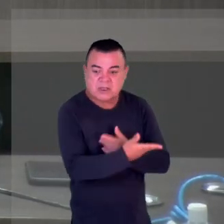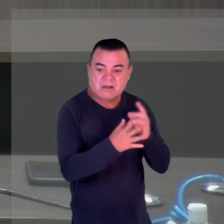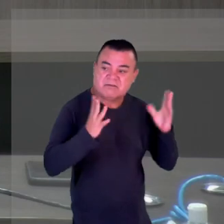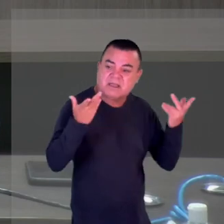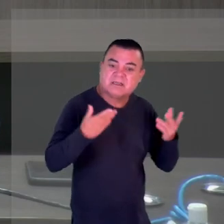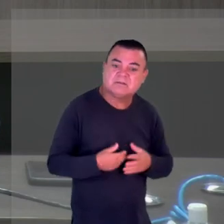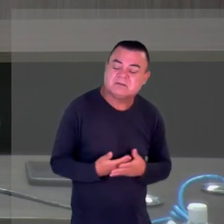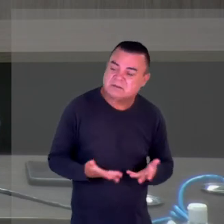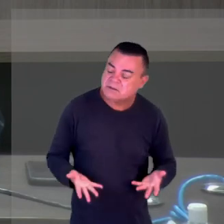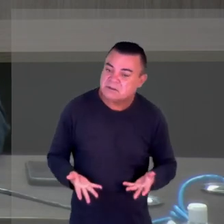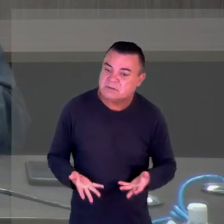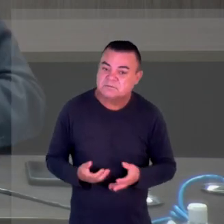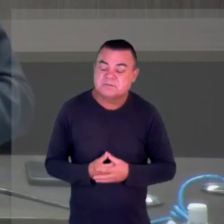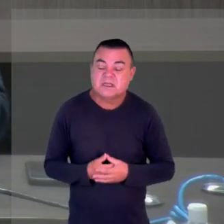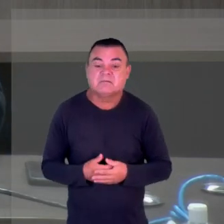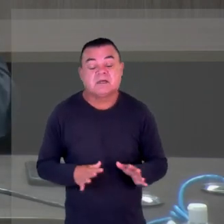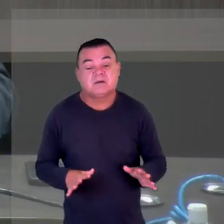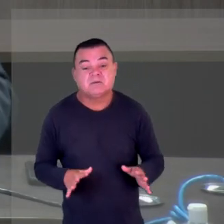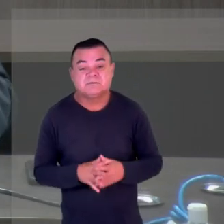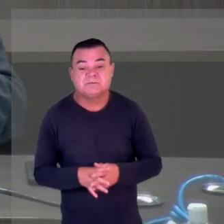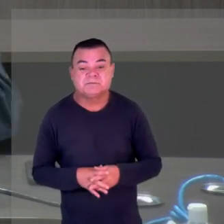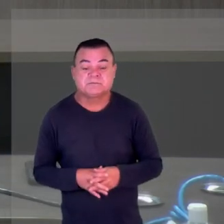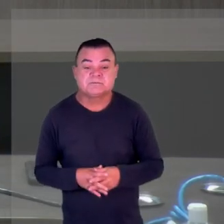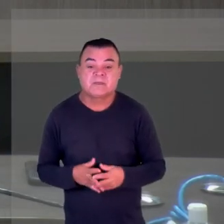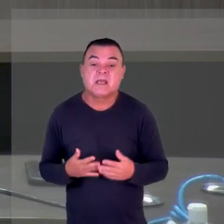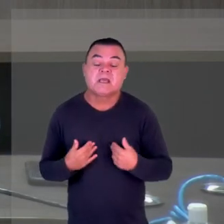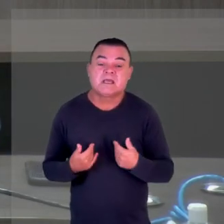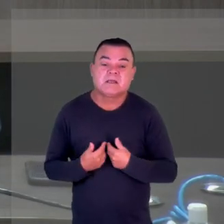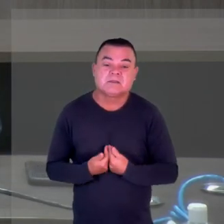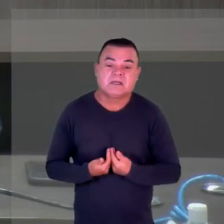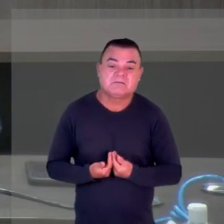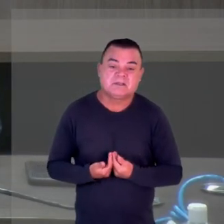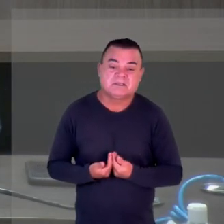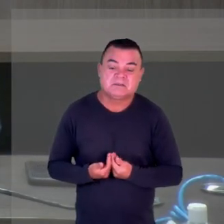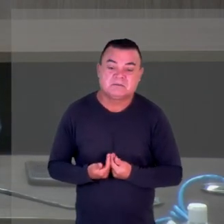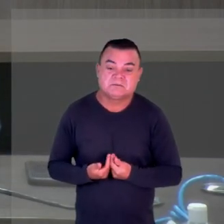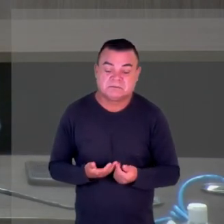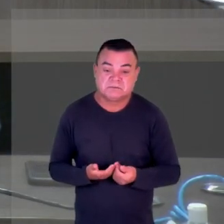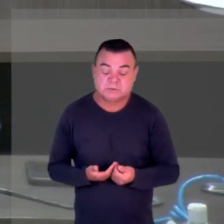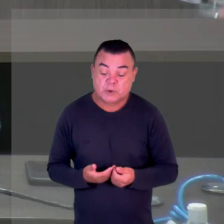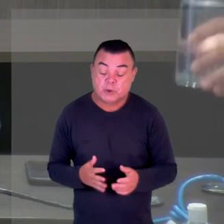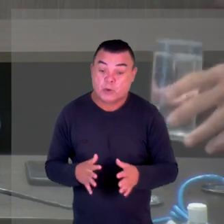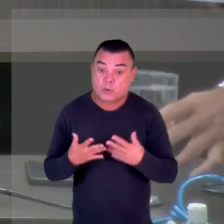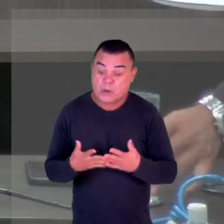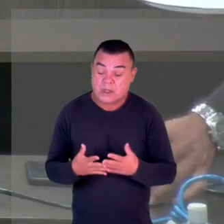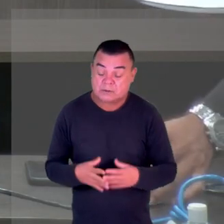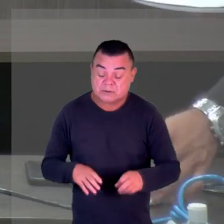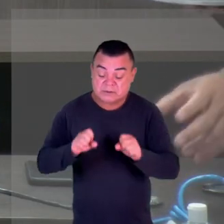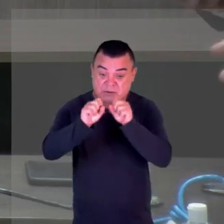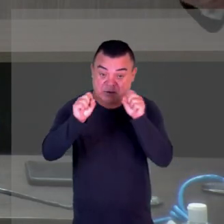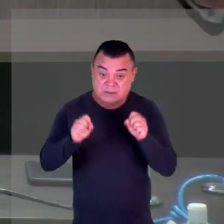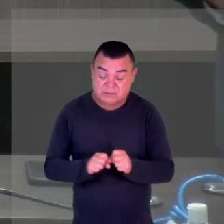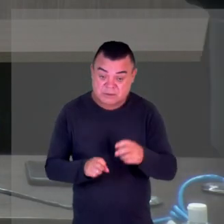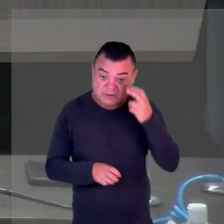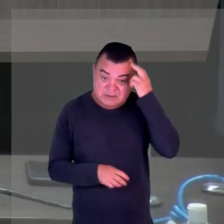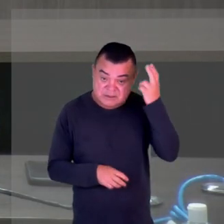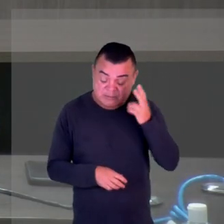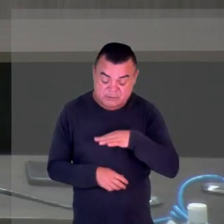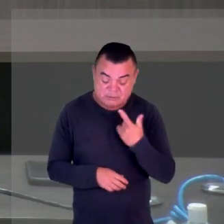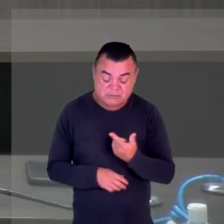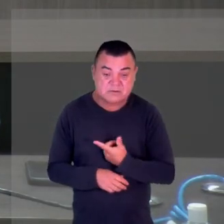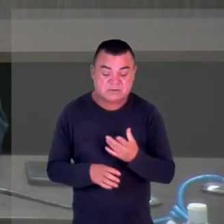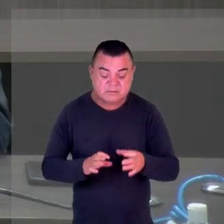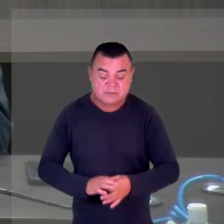tenha um sistema de inteligência que permita que a gente tenha informações suficientes para uma atuação mais